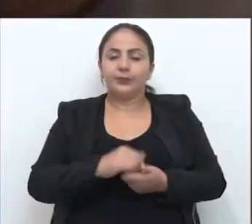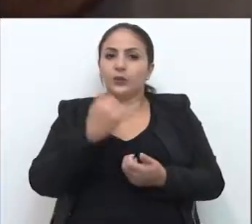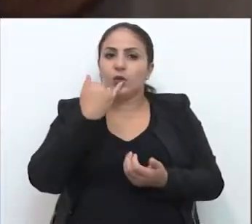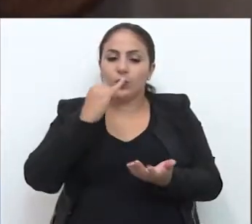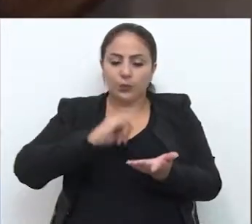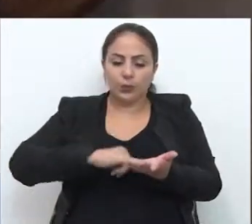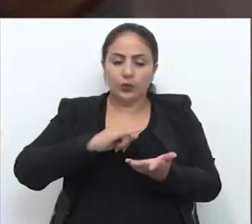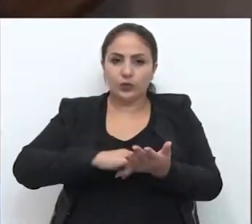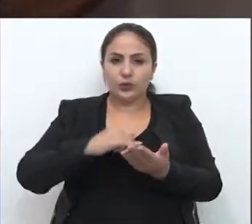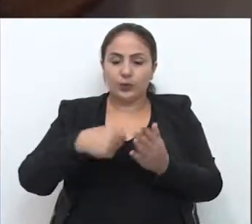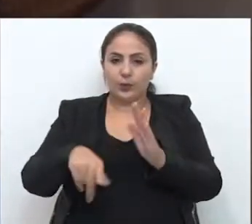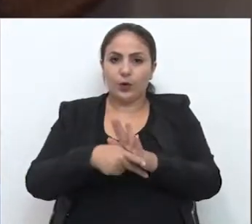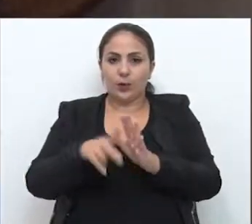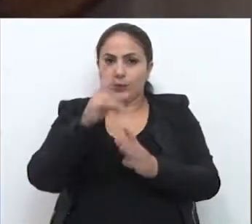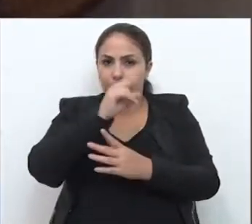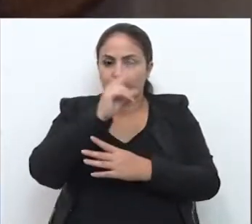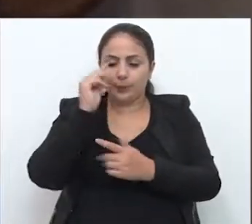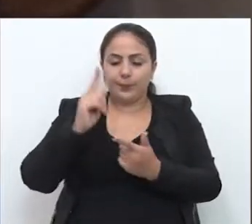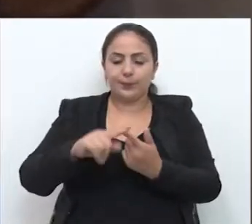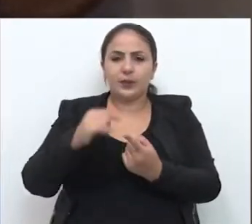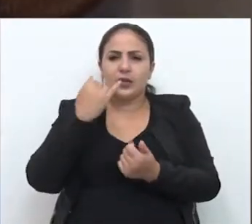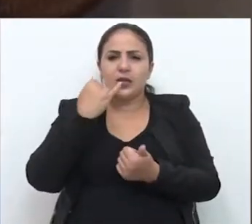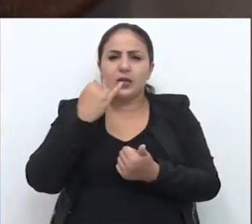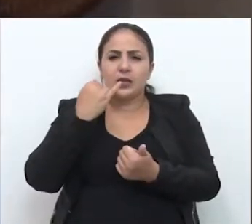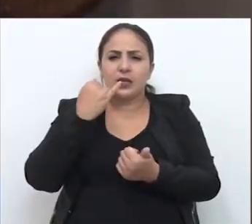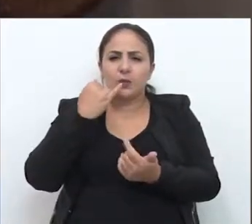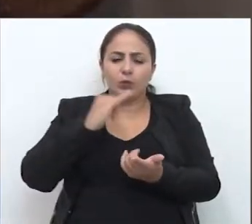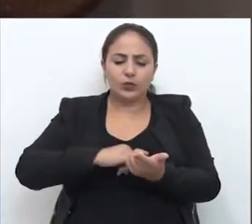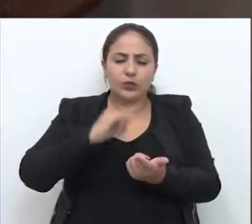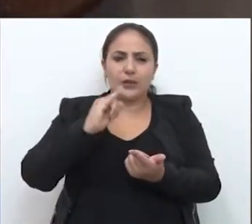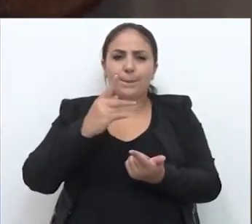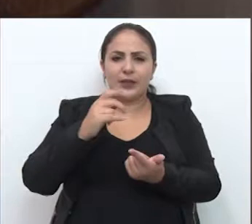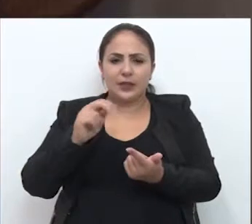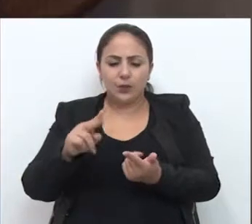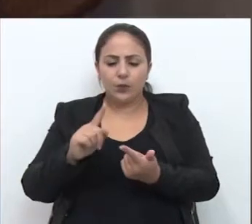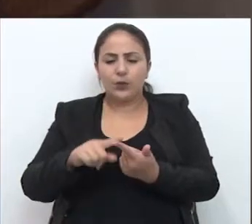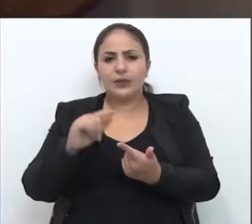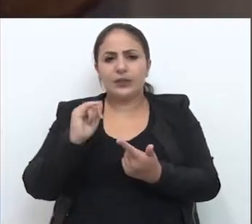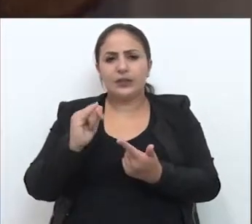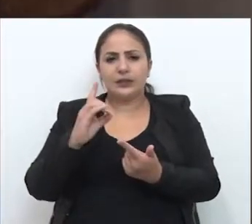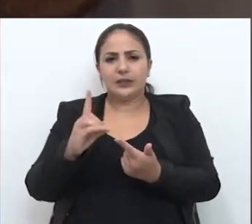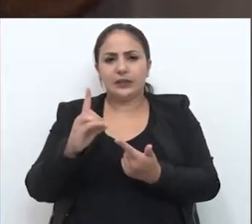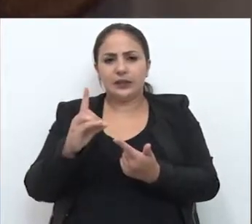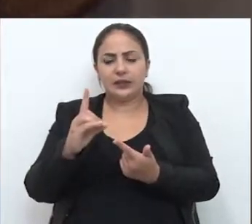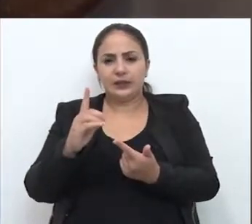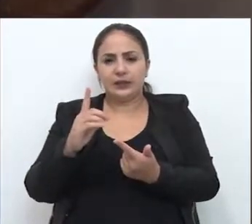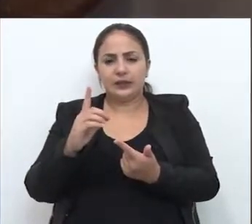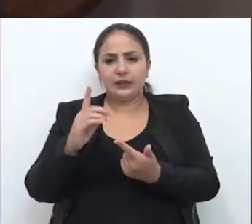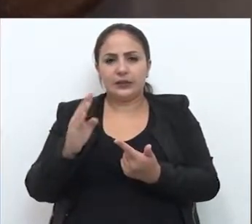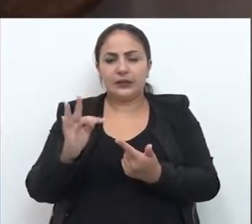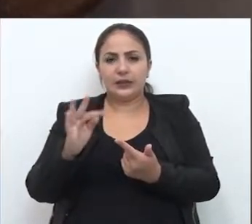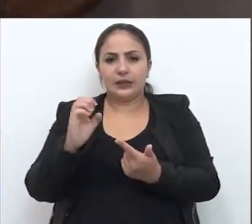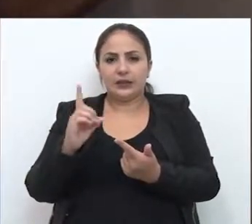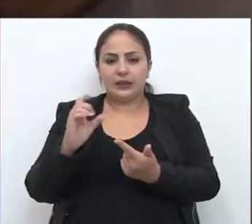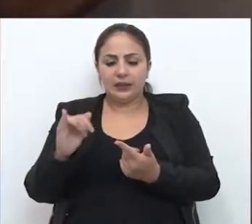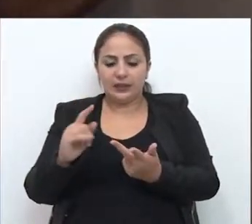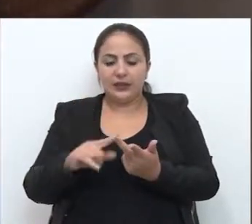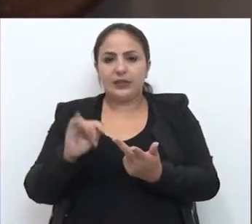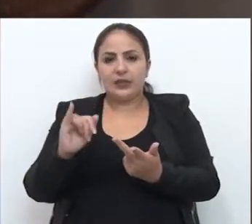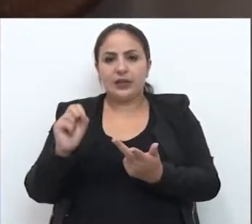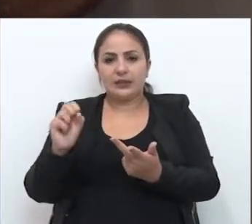impostos de origem municipal, que é o IPTU, ITBI e ISS, nós tivemos um crescimento